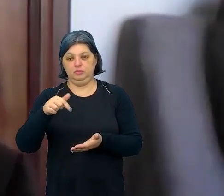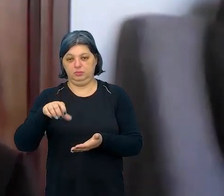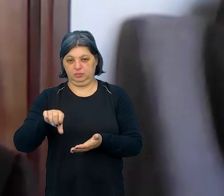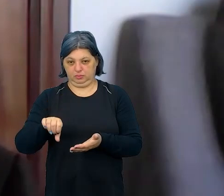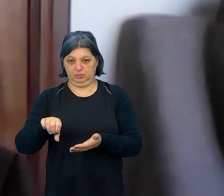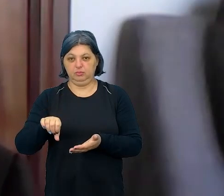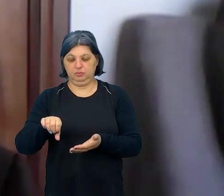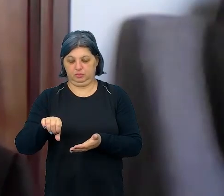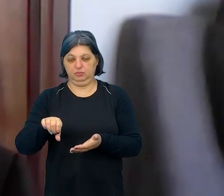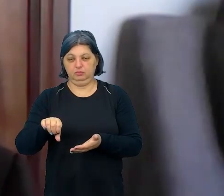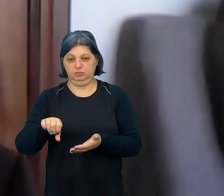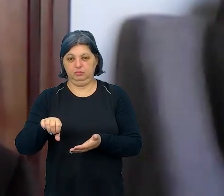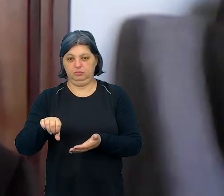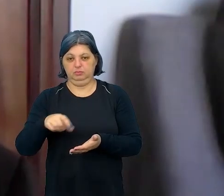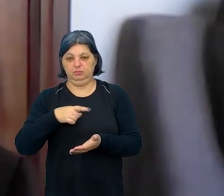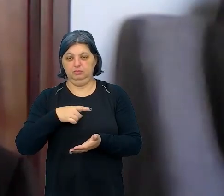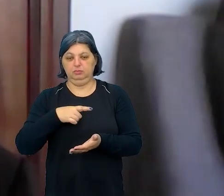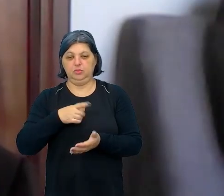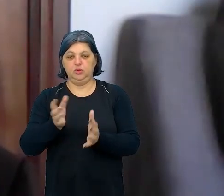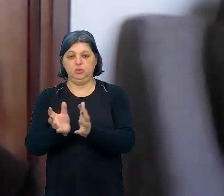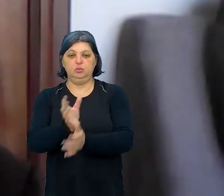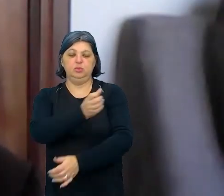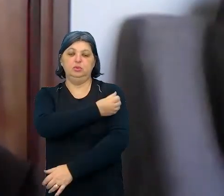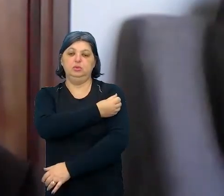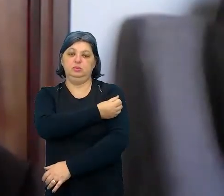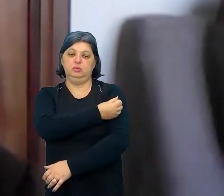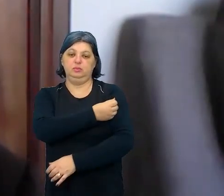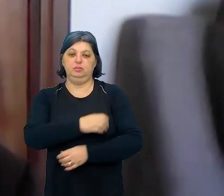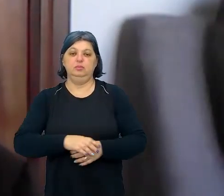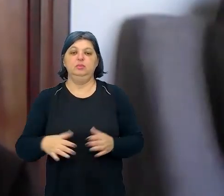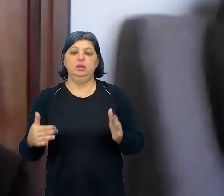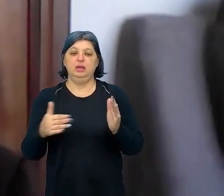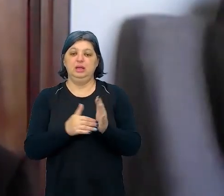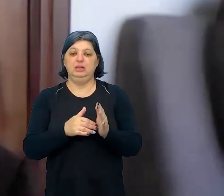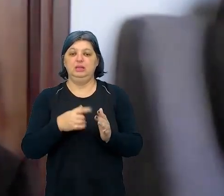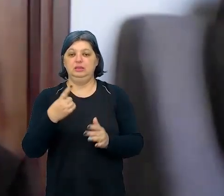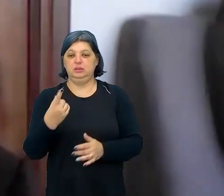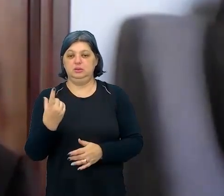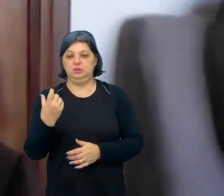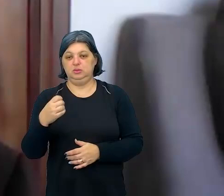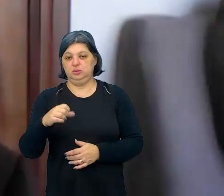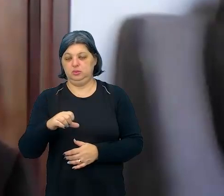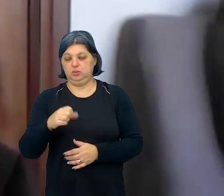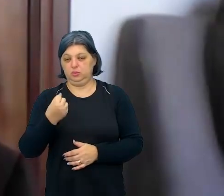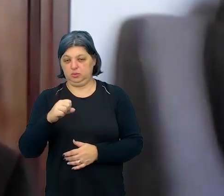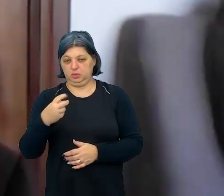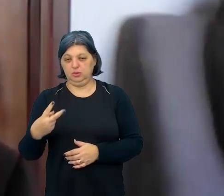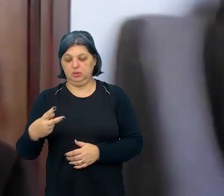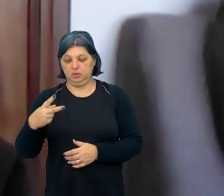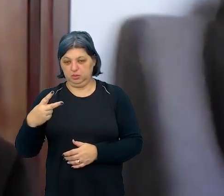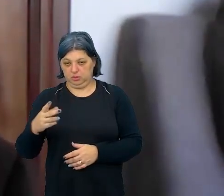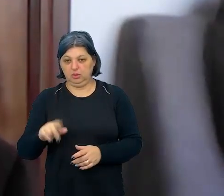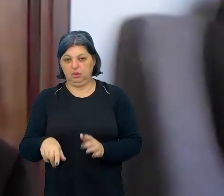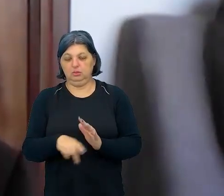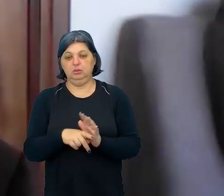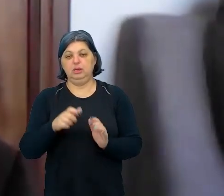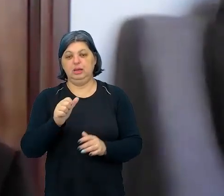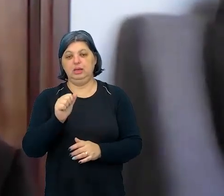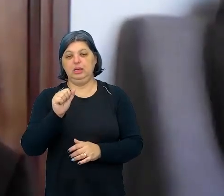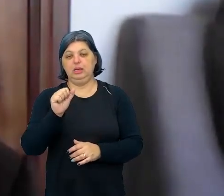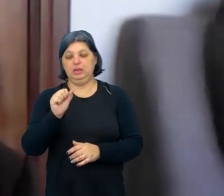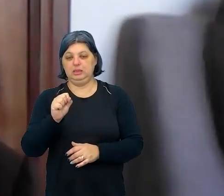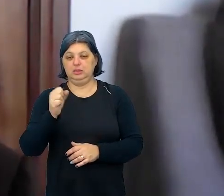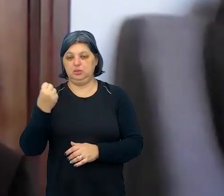179, quem tiver aí, o 6º ano, da 179 até a 192, essa é a 7. Essa é a 8, é